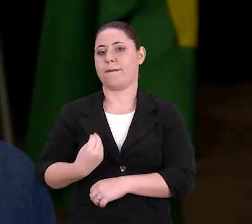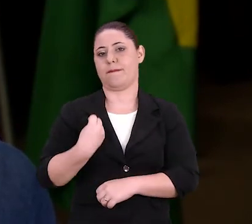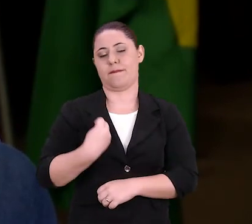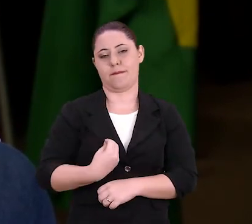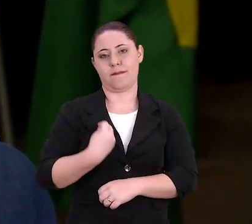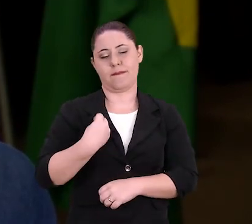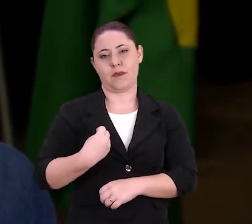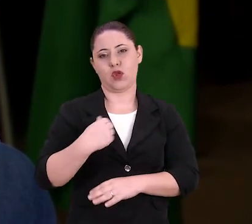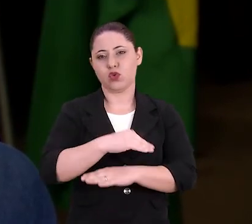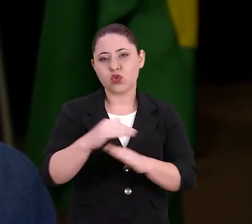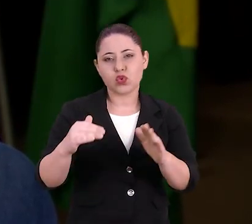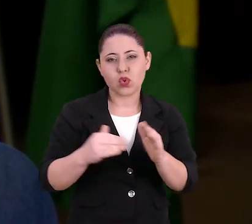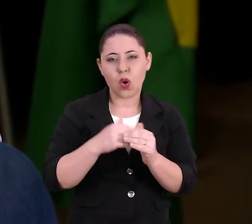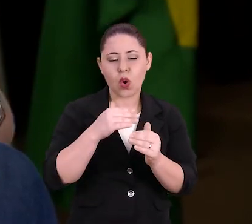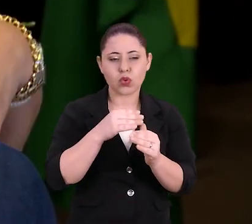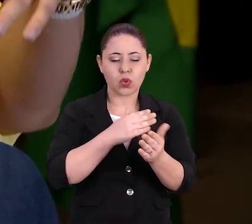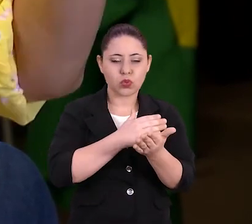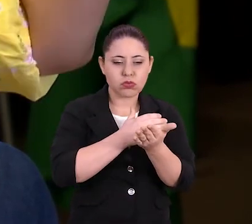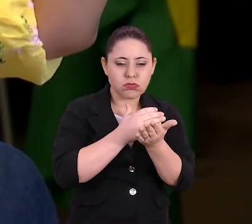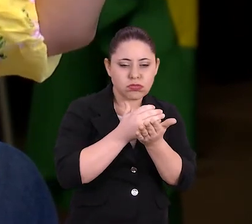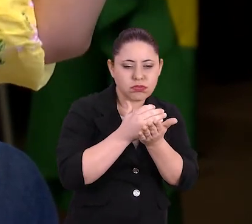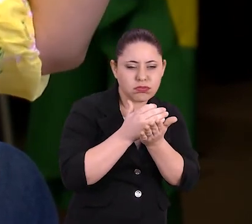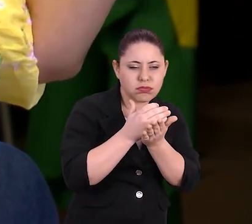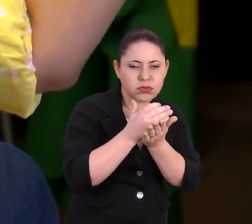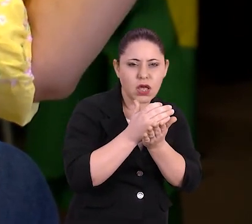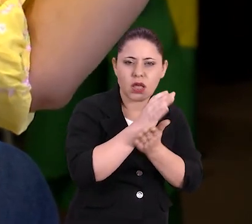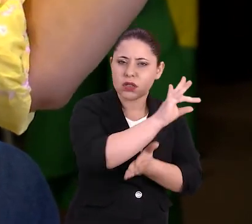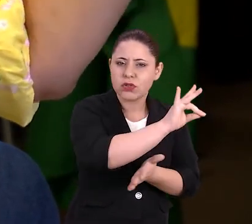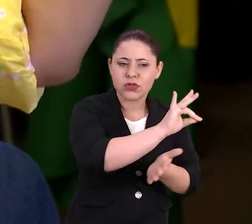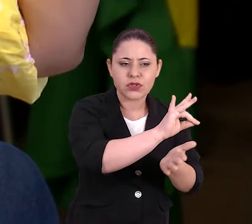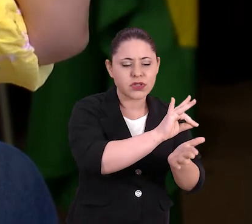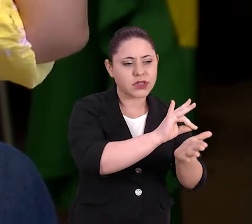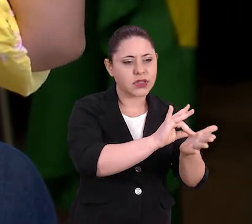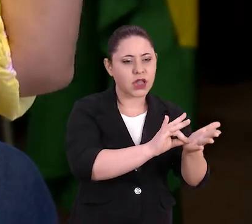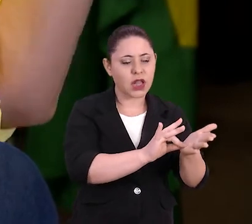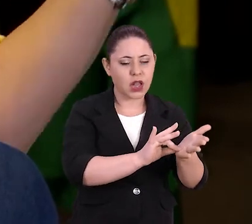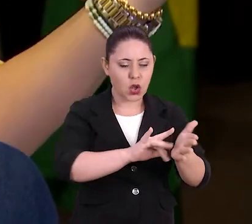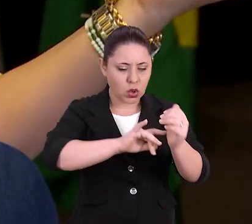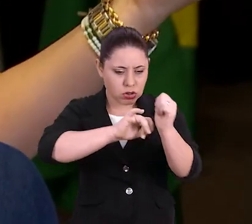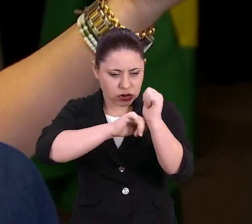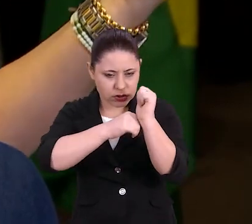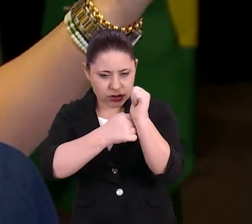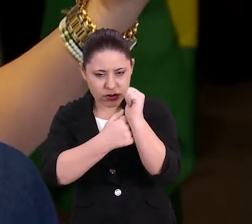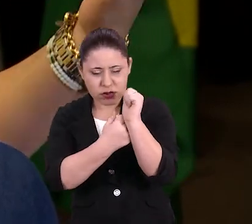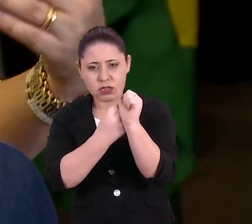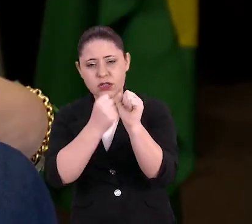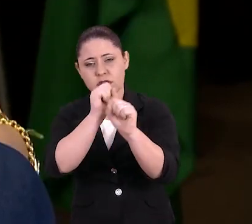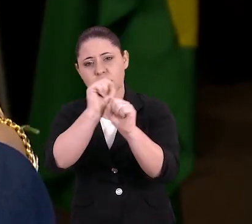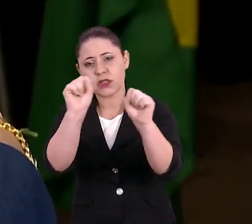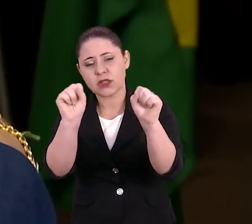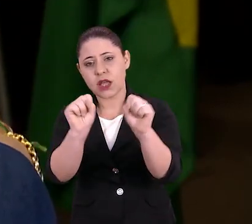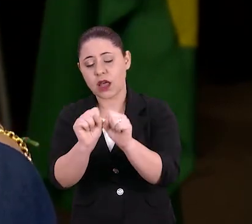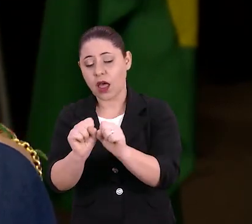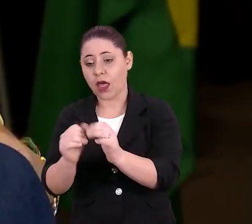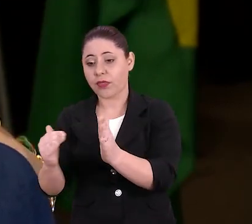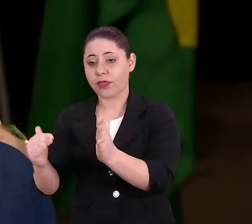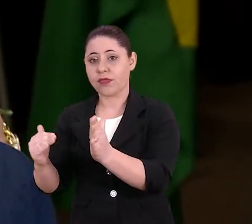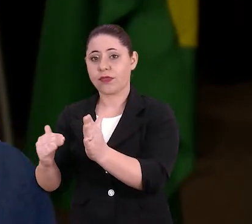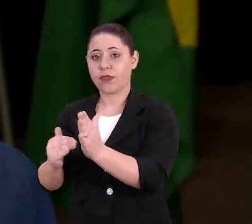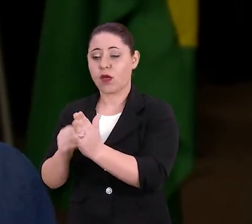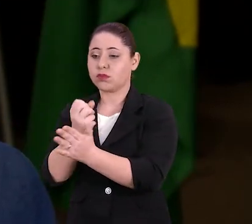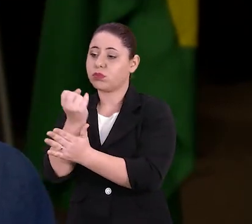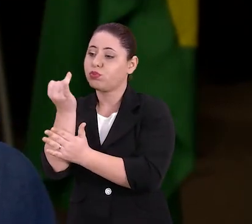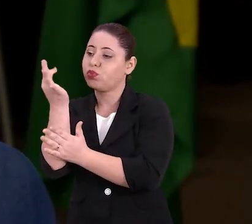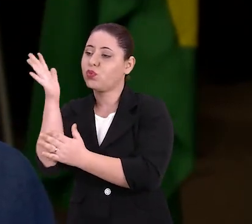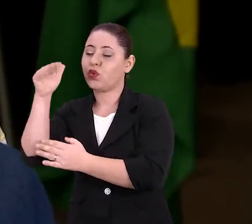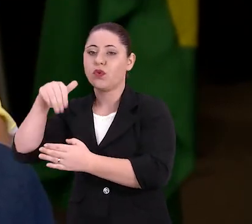participar, né, de todo o processo, desde a assinatura digital, a lacração dos sistemas, até a apuração